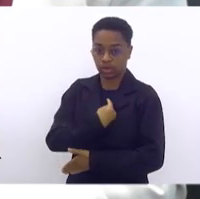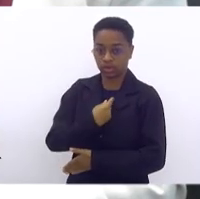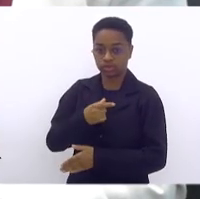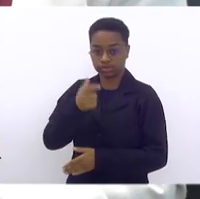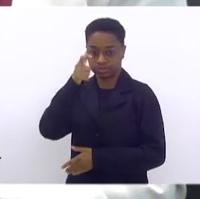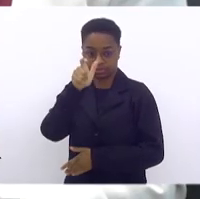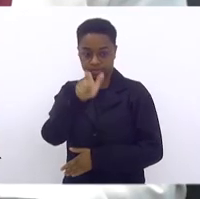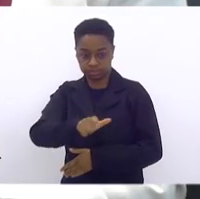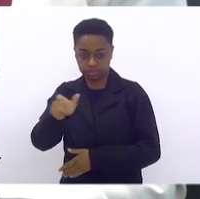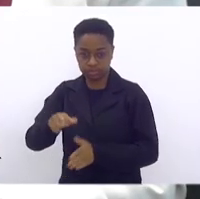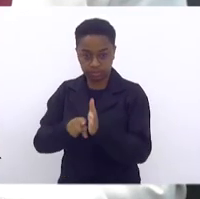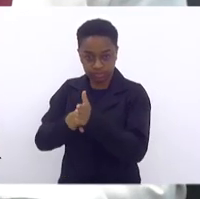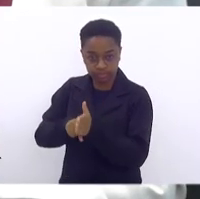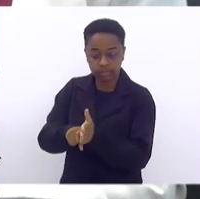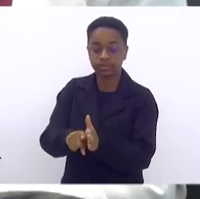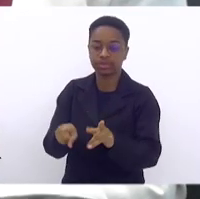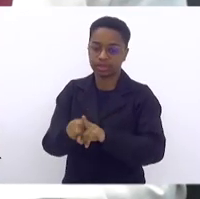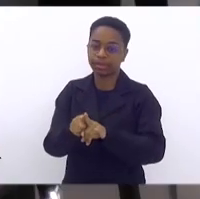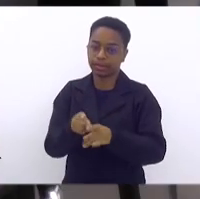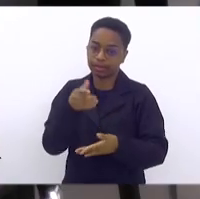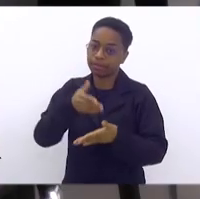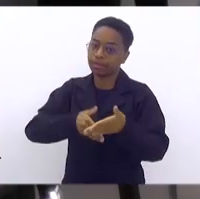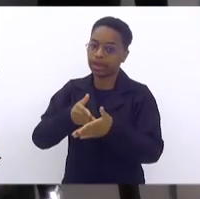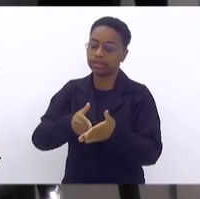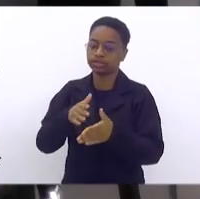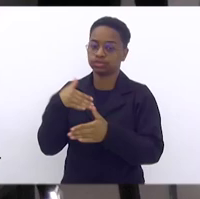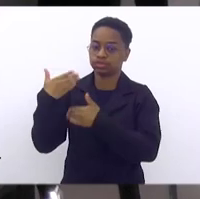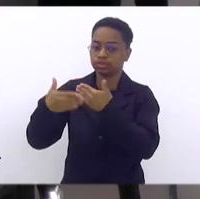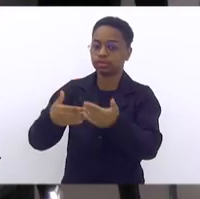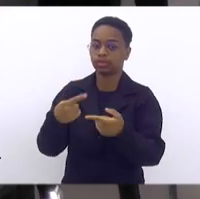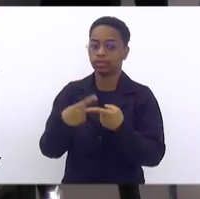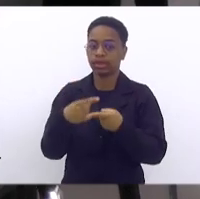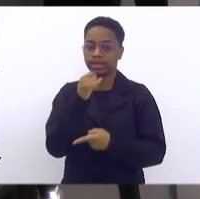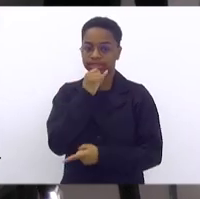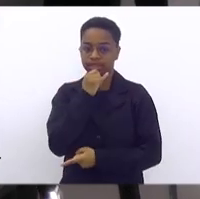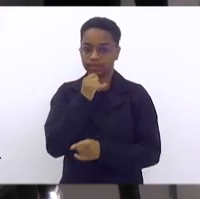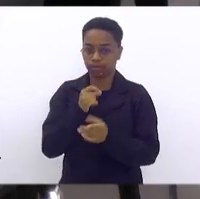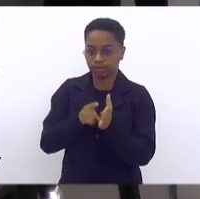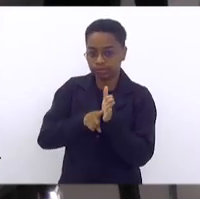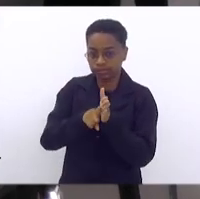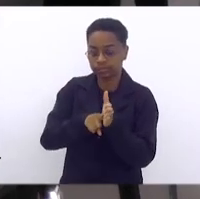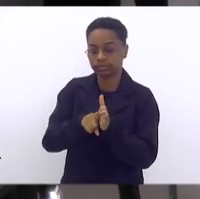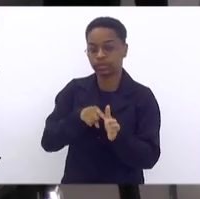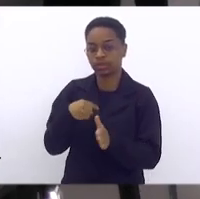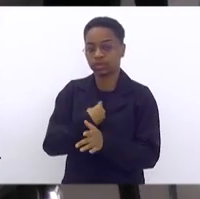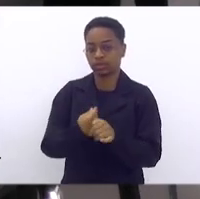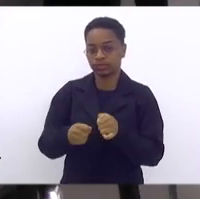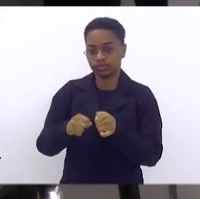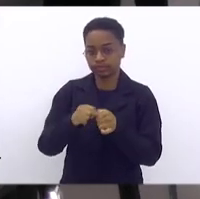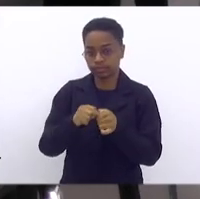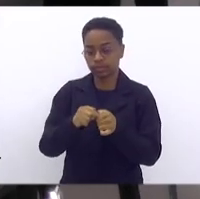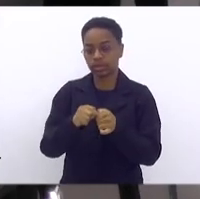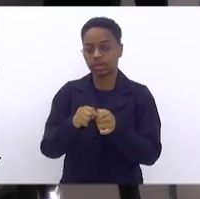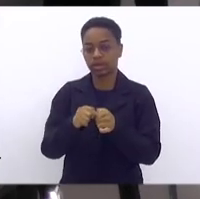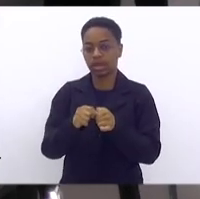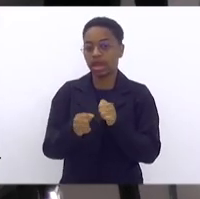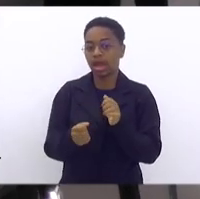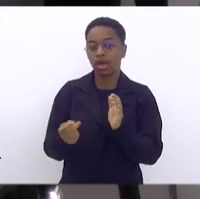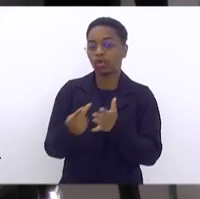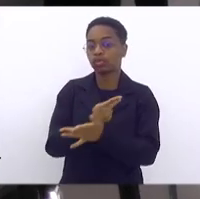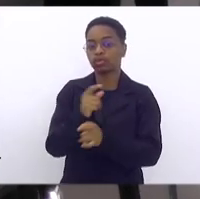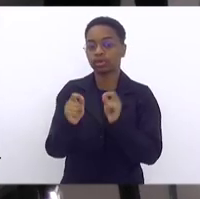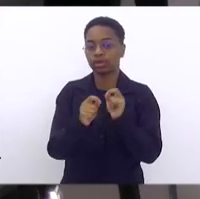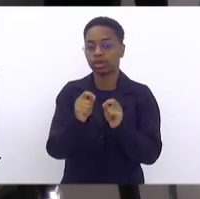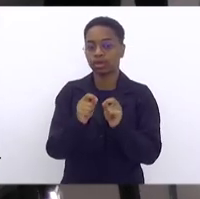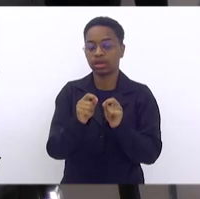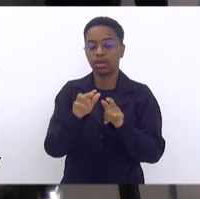pesquisadores, também dificulta muito esse processo, né? Então, esse mapa, por exemplo, ele foi realizado, em parte, a partir da